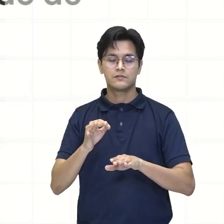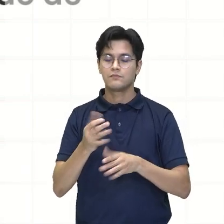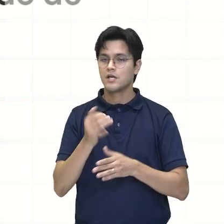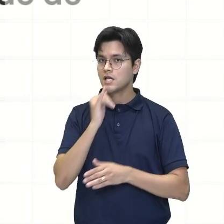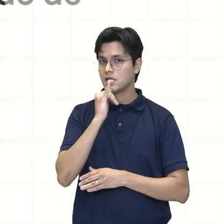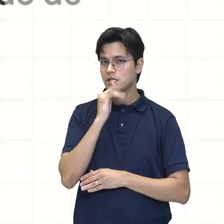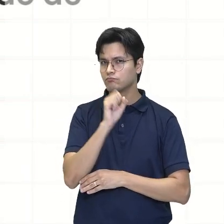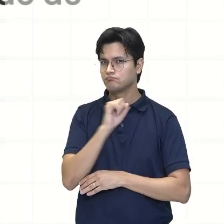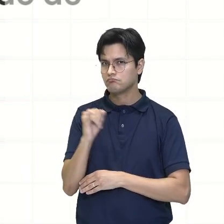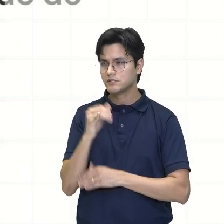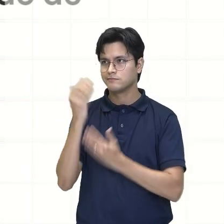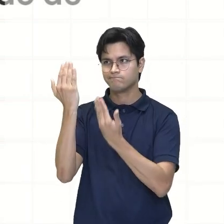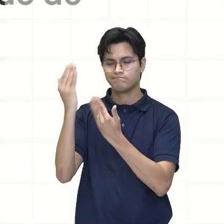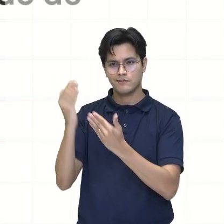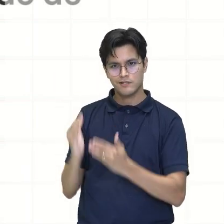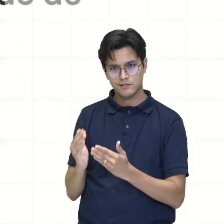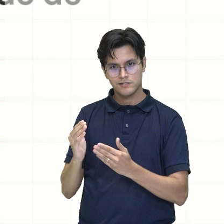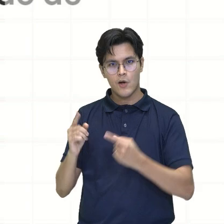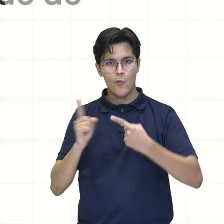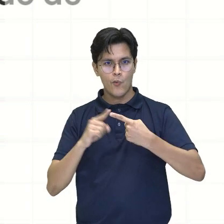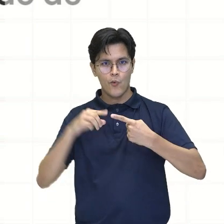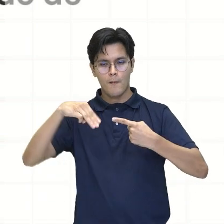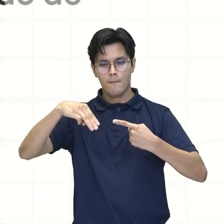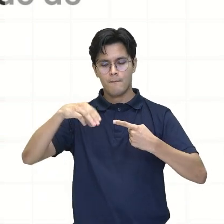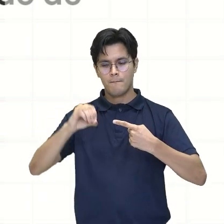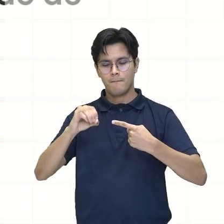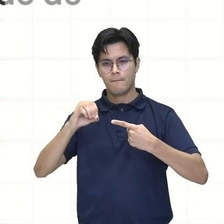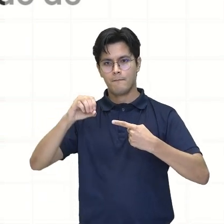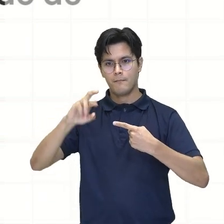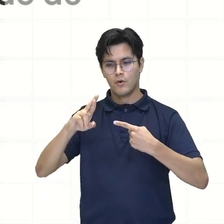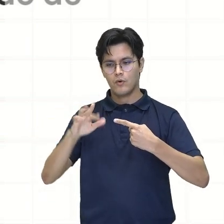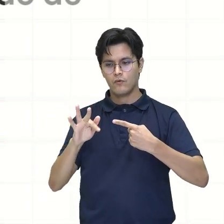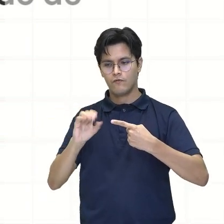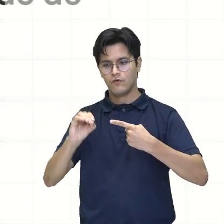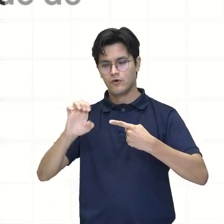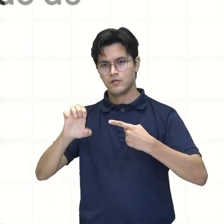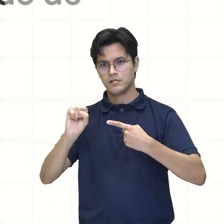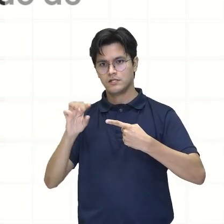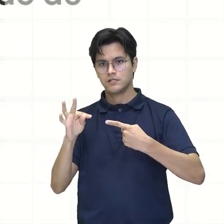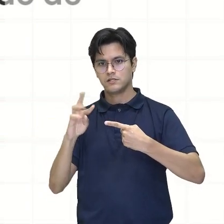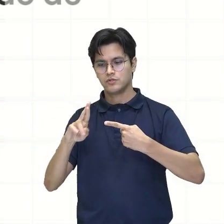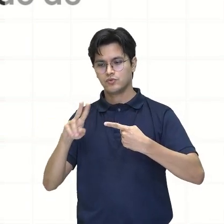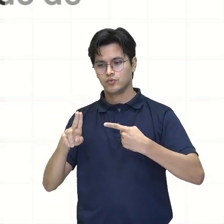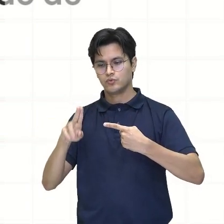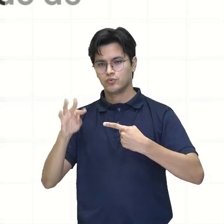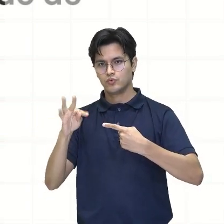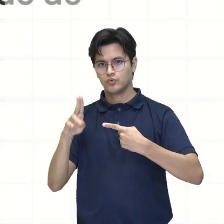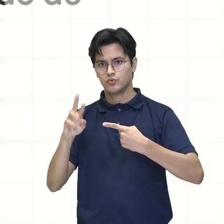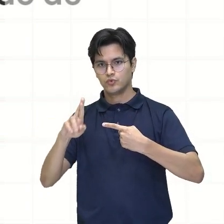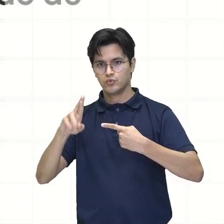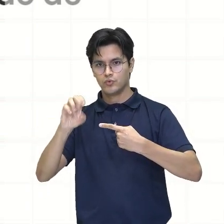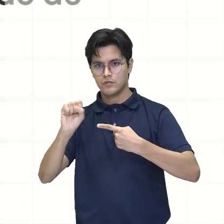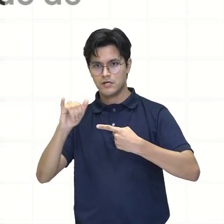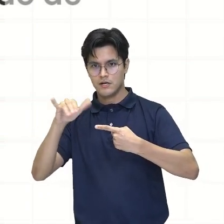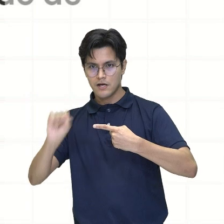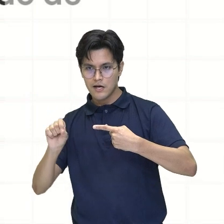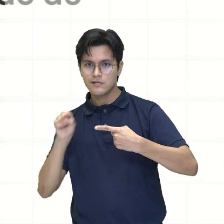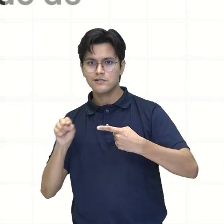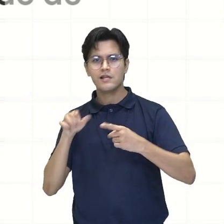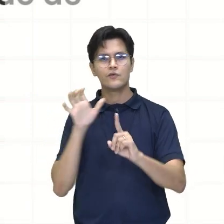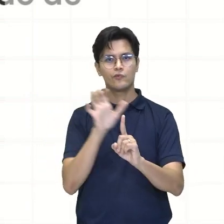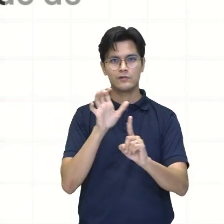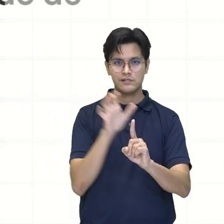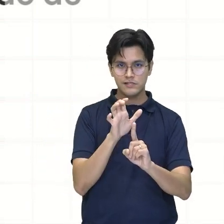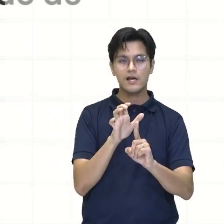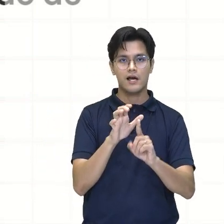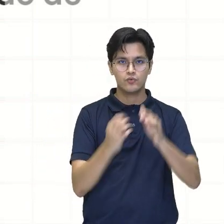lá no início, né? Viram que a gente falou? Tectonismo, vulcanismo, vai influenciar na formação do relevo. Só que no Brasil a gente tem